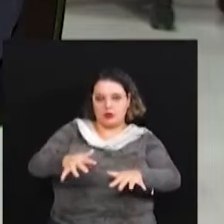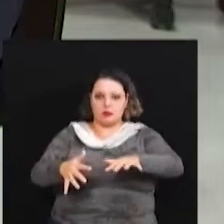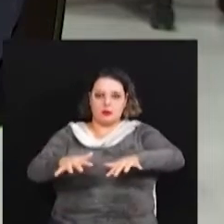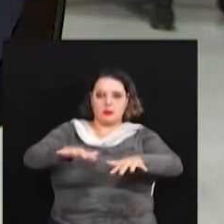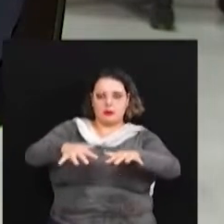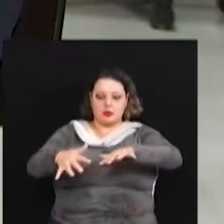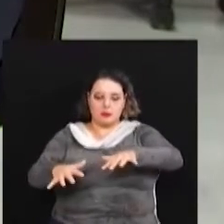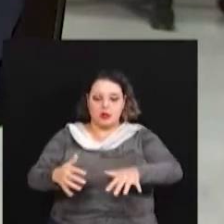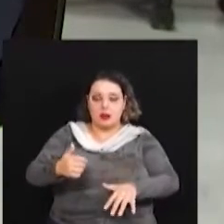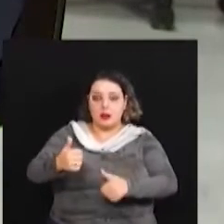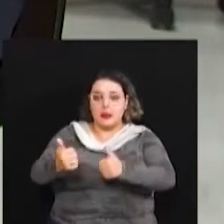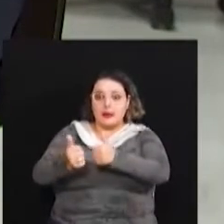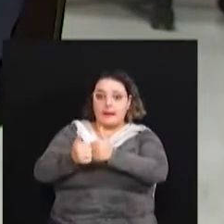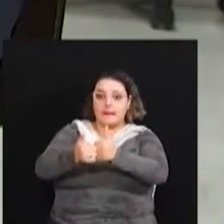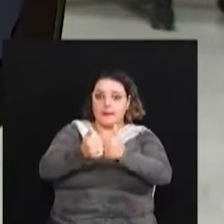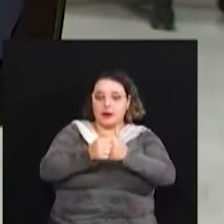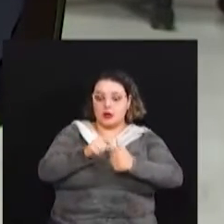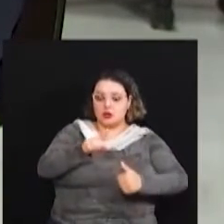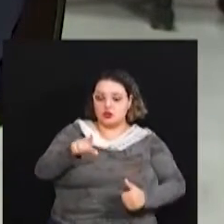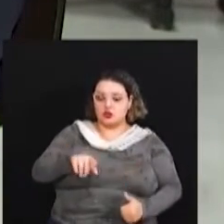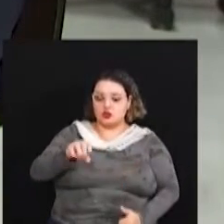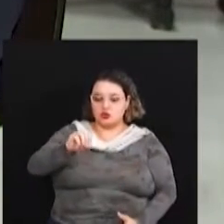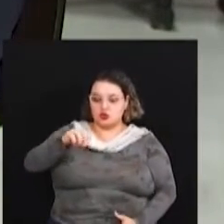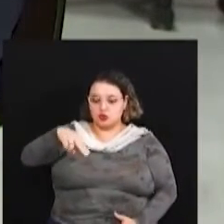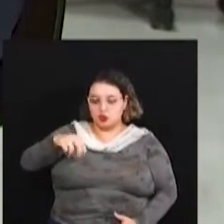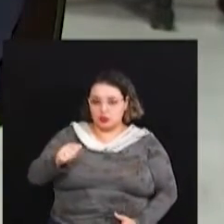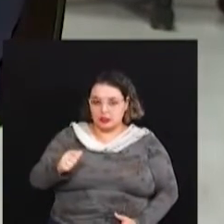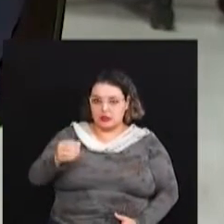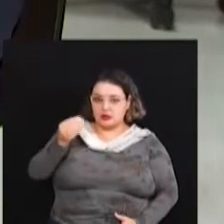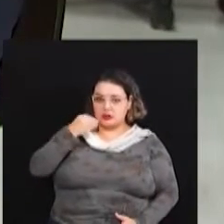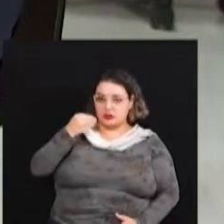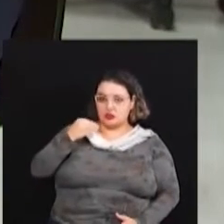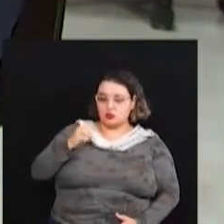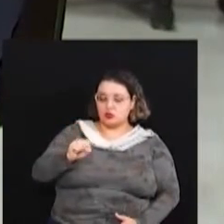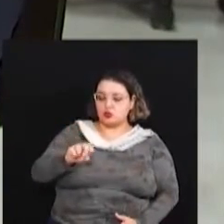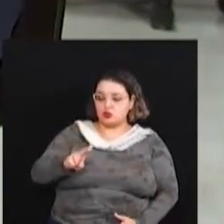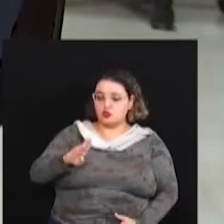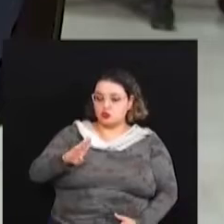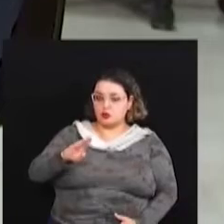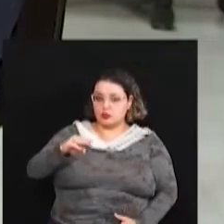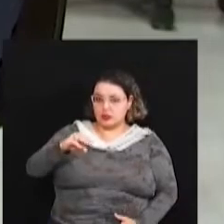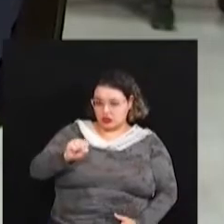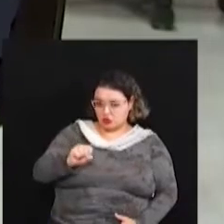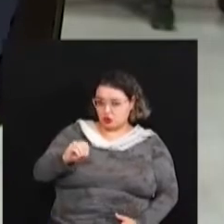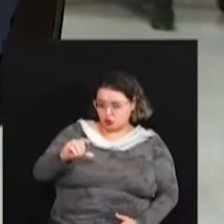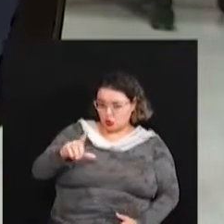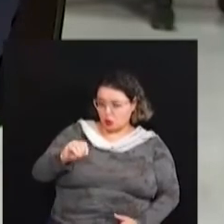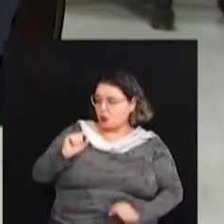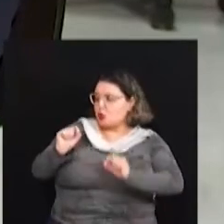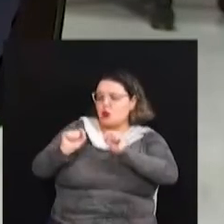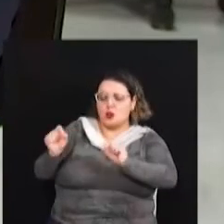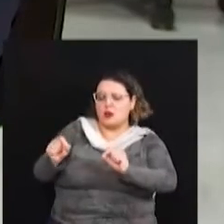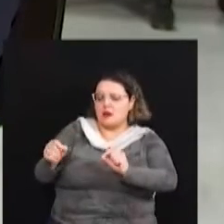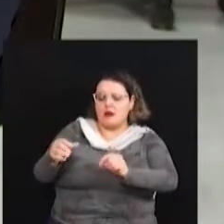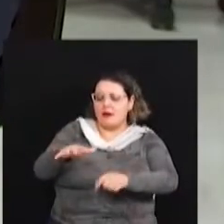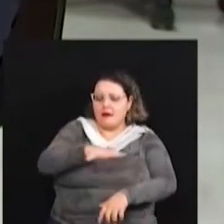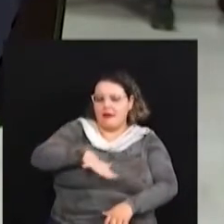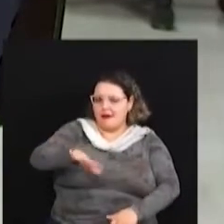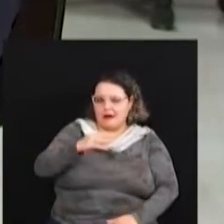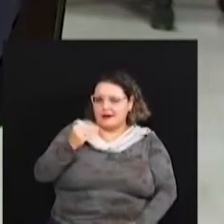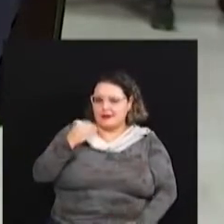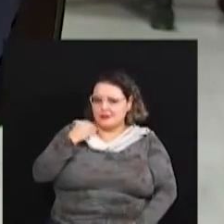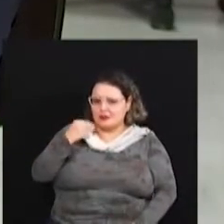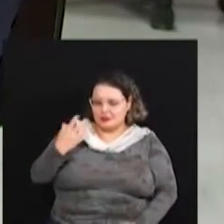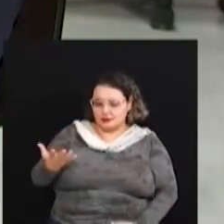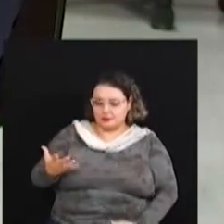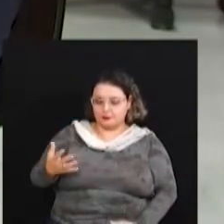provavelmente são próximos das chamadas zonas de fraquezas do subsolo. O que são essas zonas de fraqueza? Então, eu disse que nós estamos em cima de